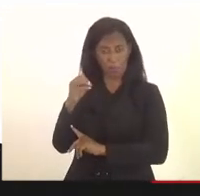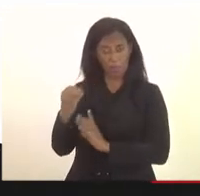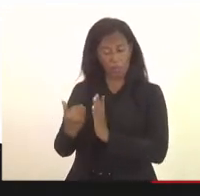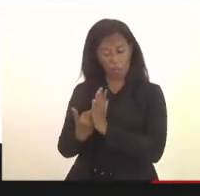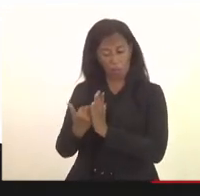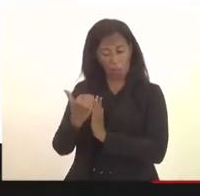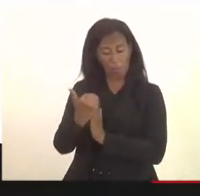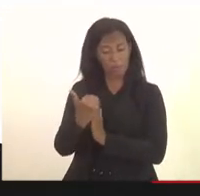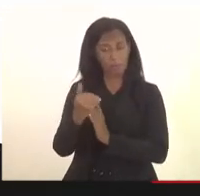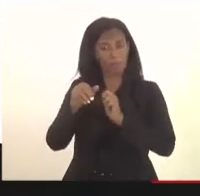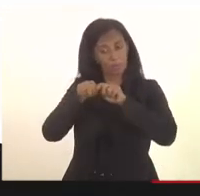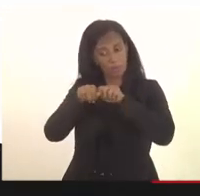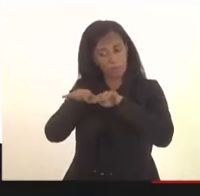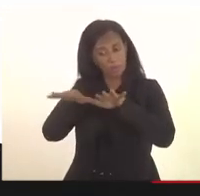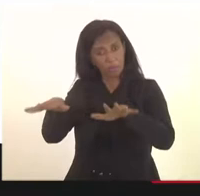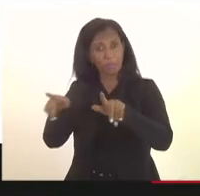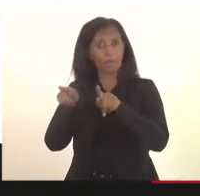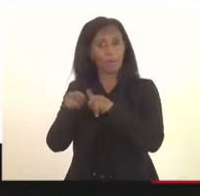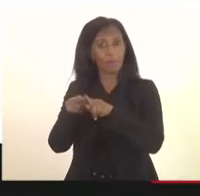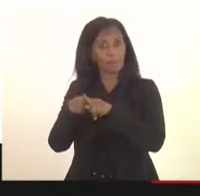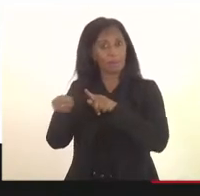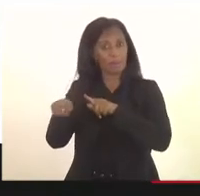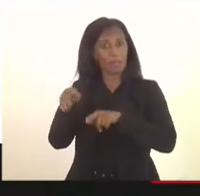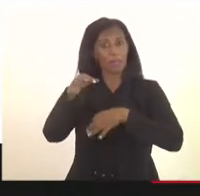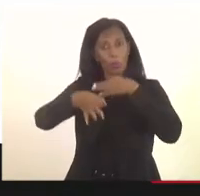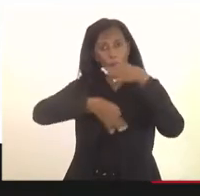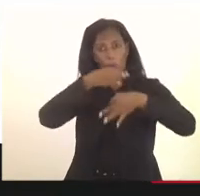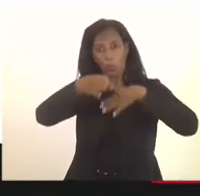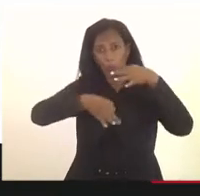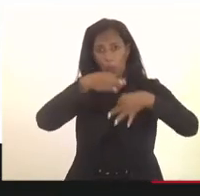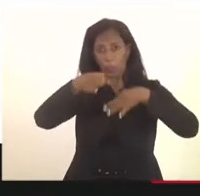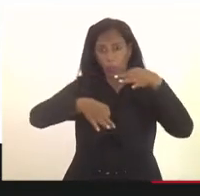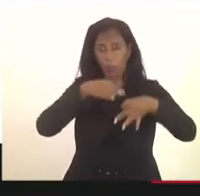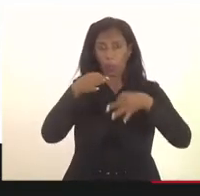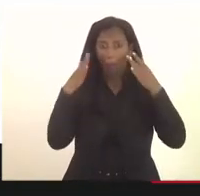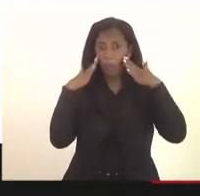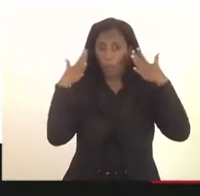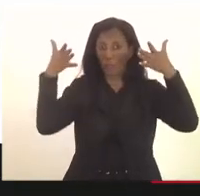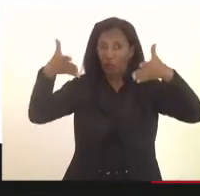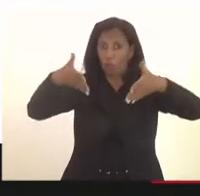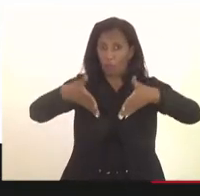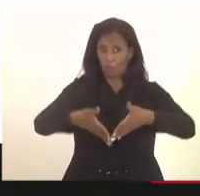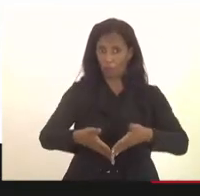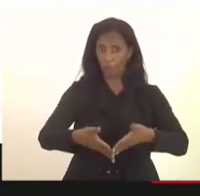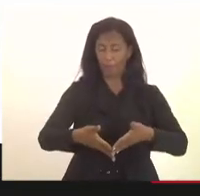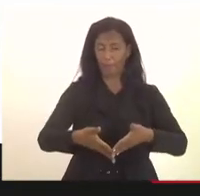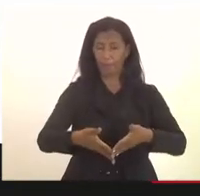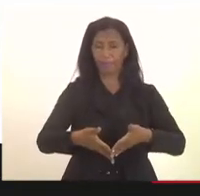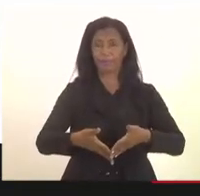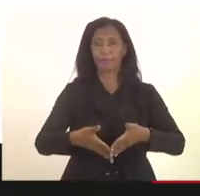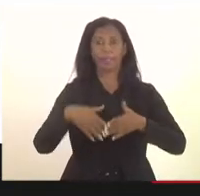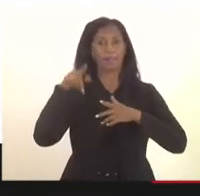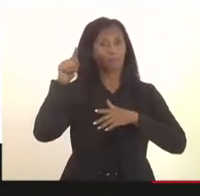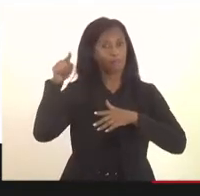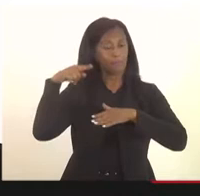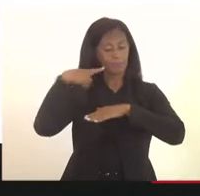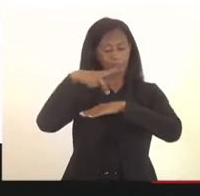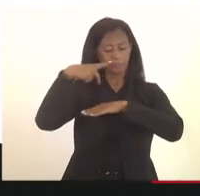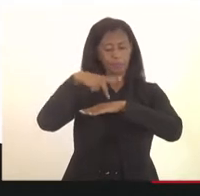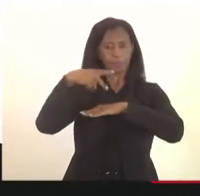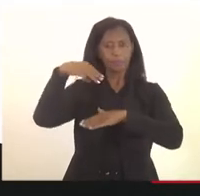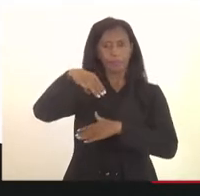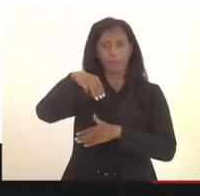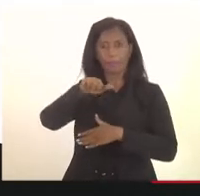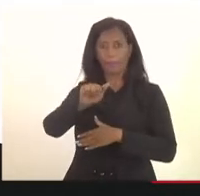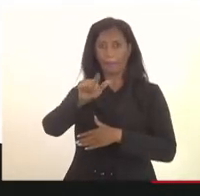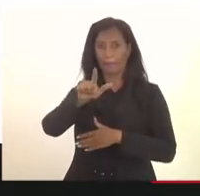se envolver nessas questões, ainda muito focado na parte peninsular da Malásia, quanto nessa parte